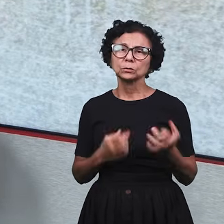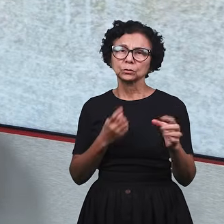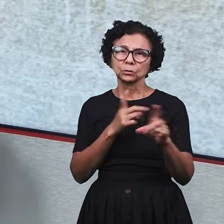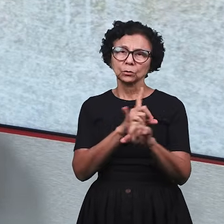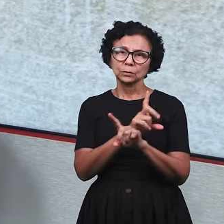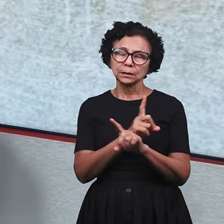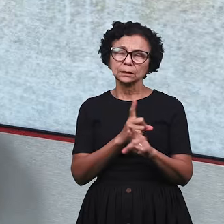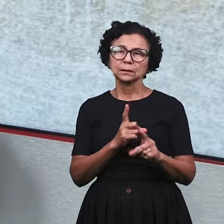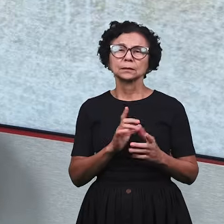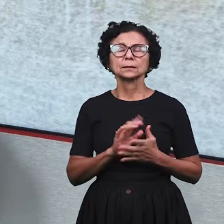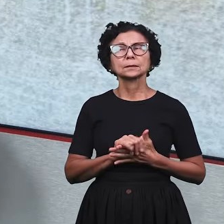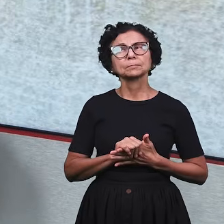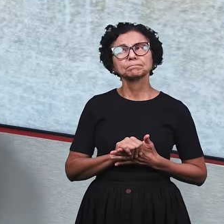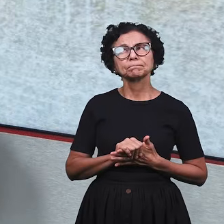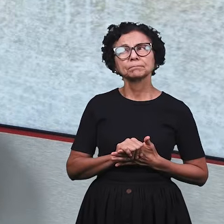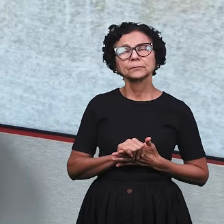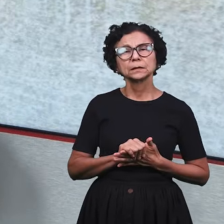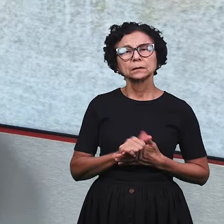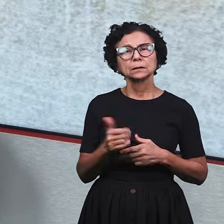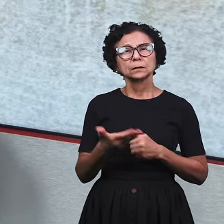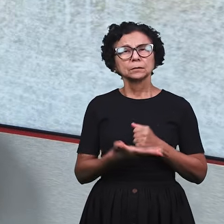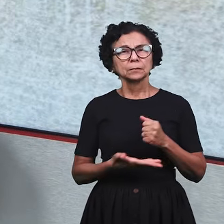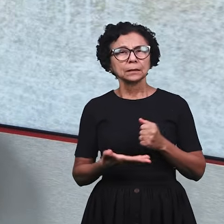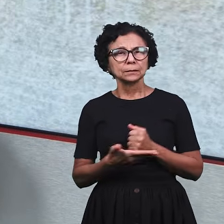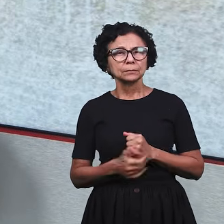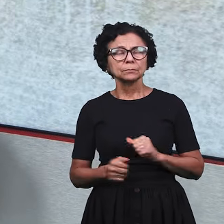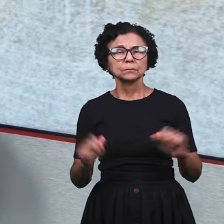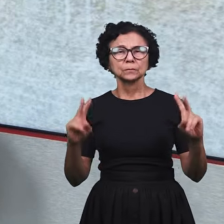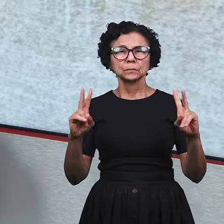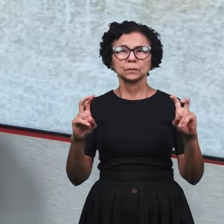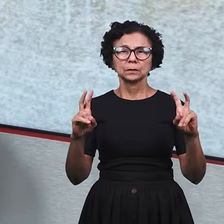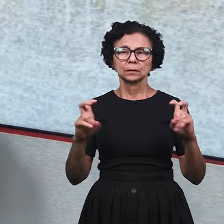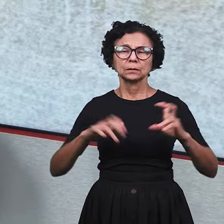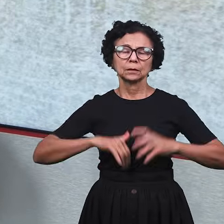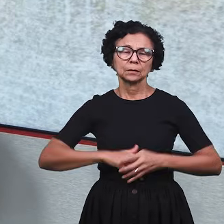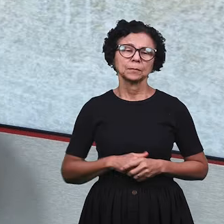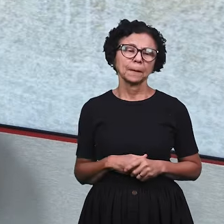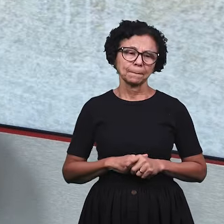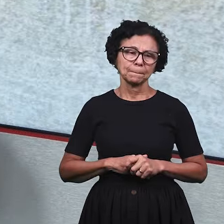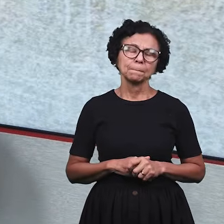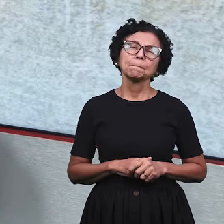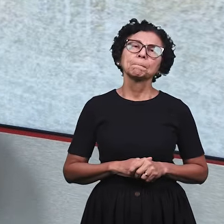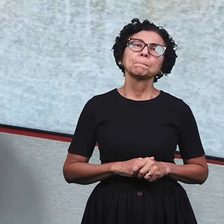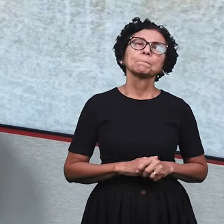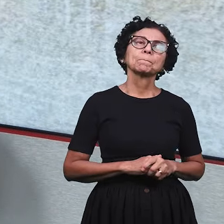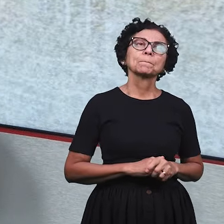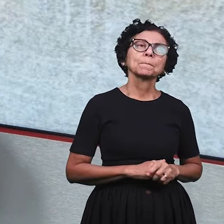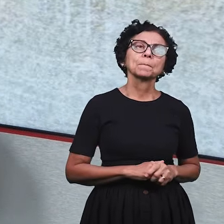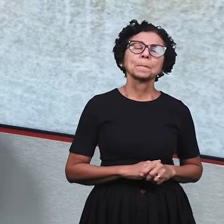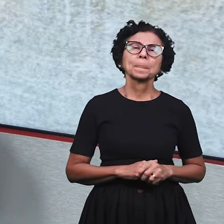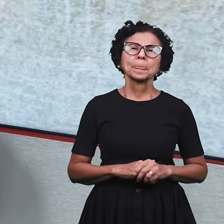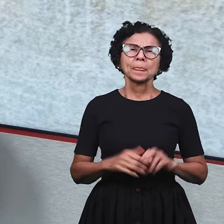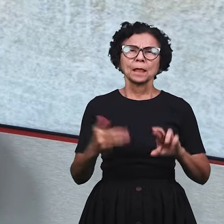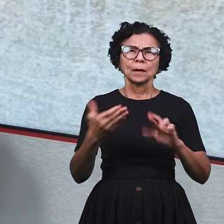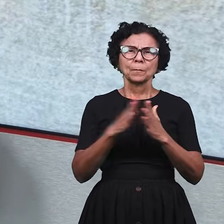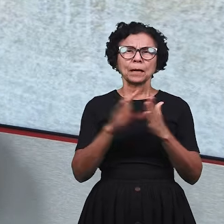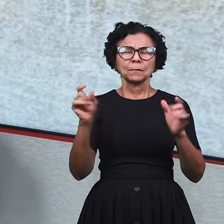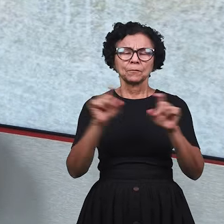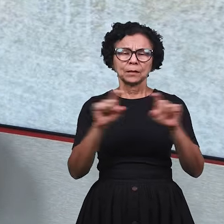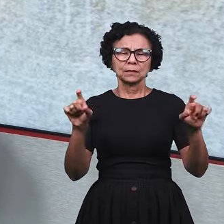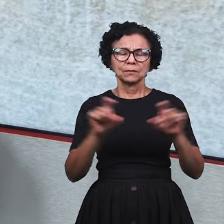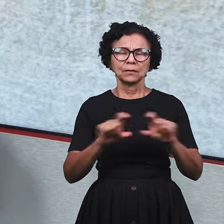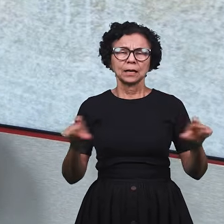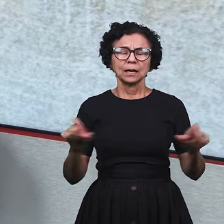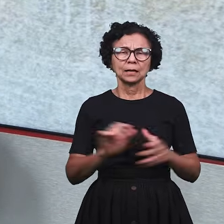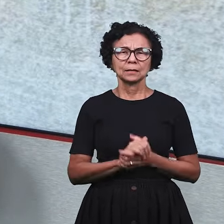básicas da Bíblia, baseadas em mais um tema. E o tema de hoje é uma expressão bíblica que diz